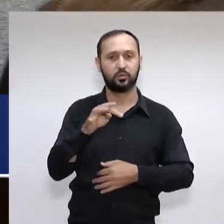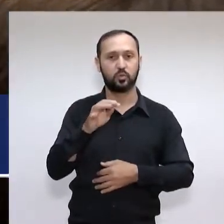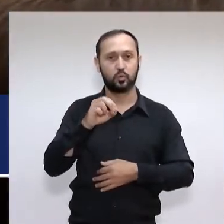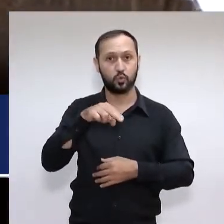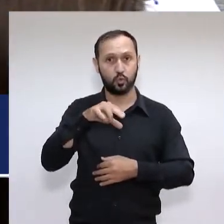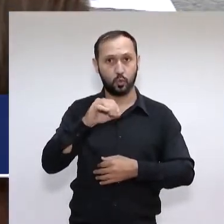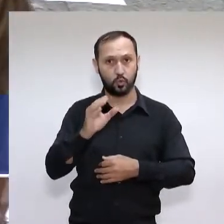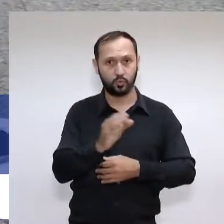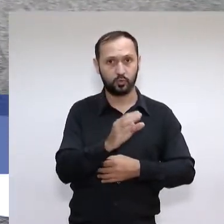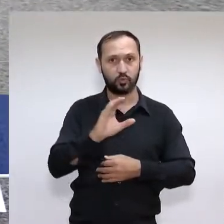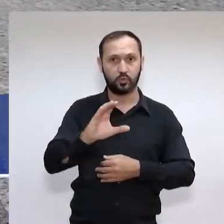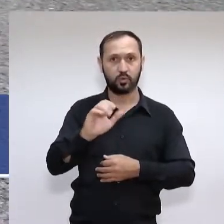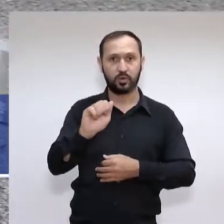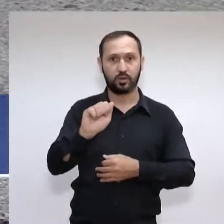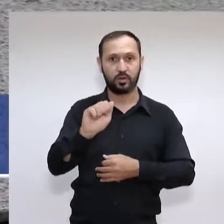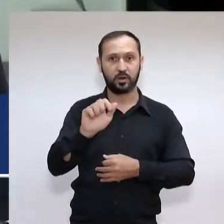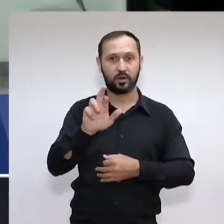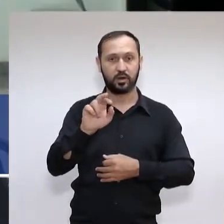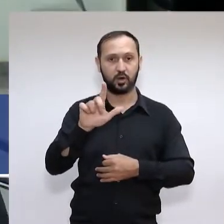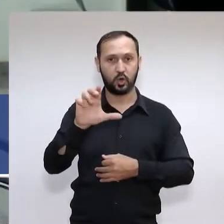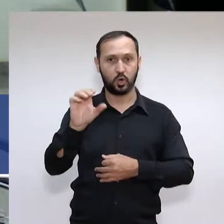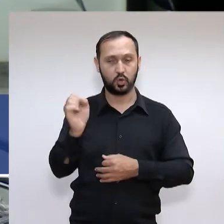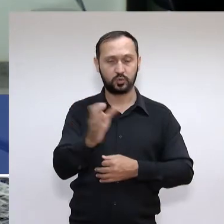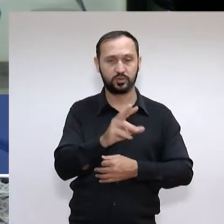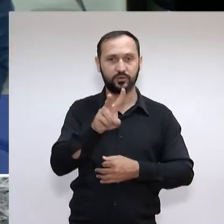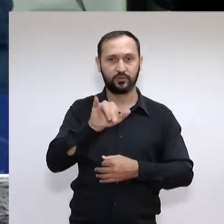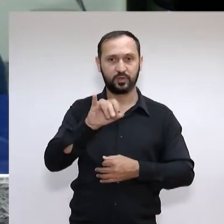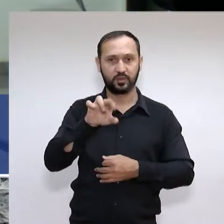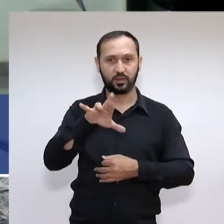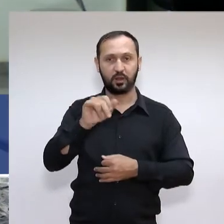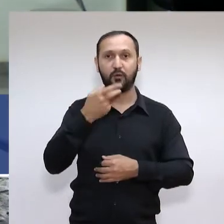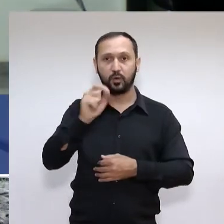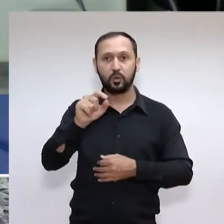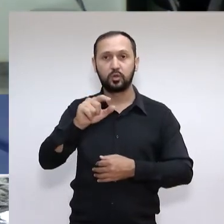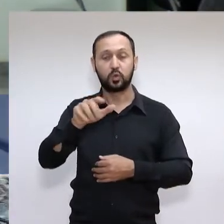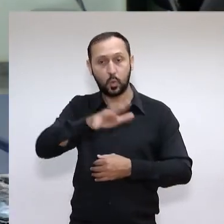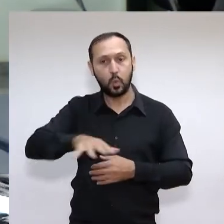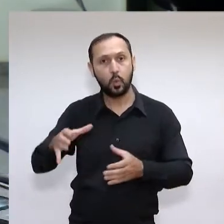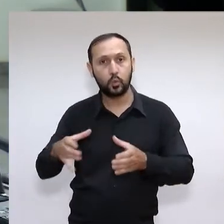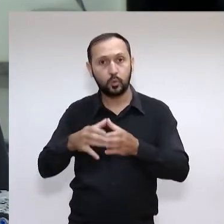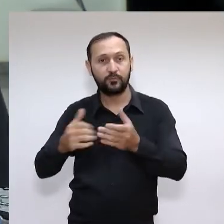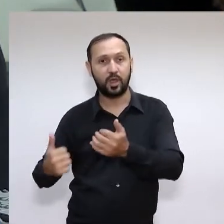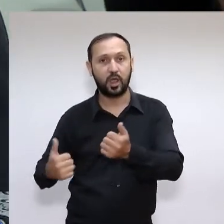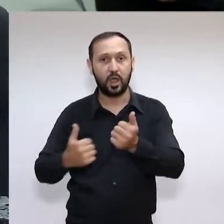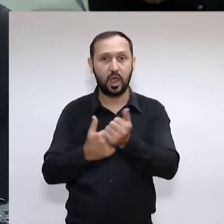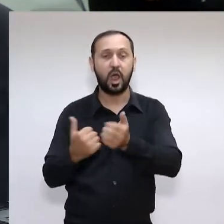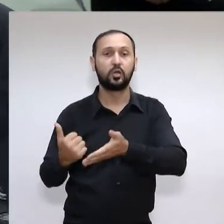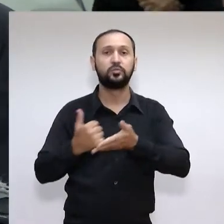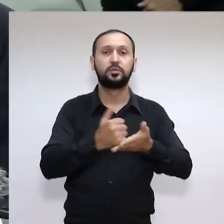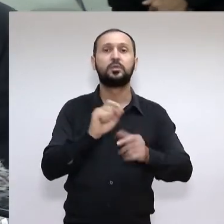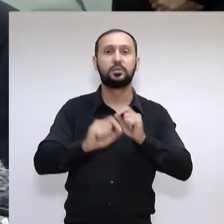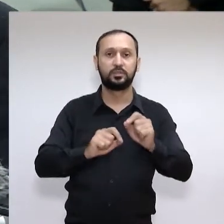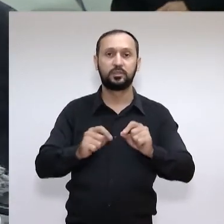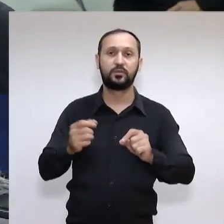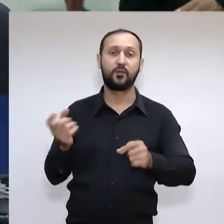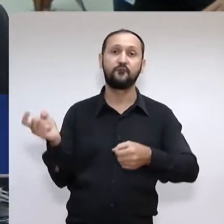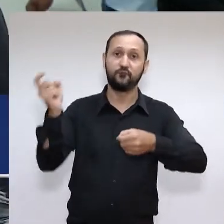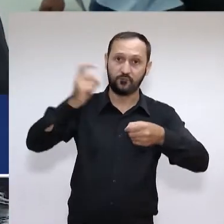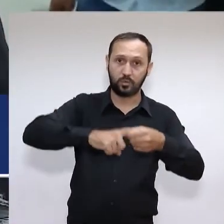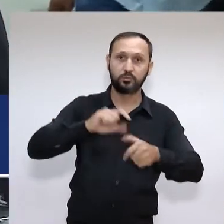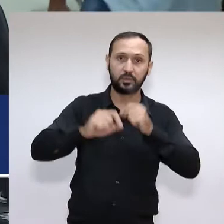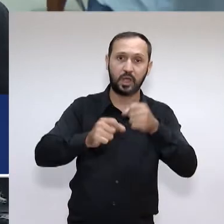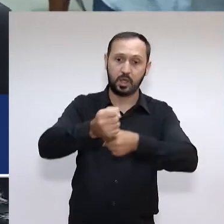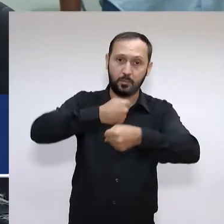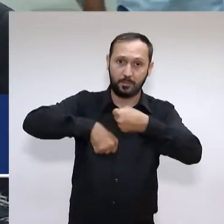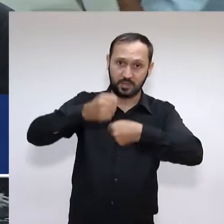polícia irão reforçar suas ações. Nós vamos retomar aquelas operações que foram realizadas no ano passado, onde